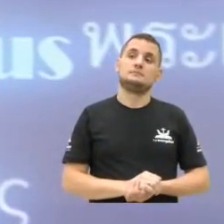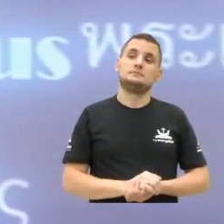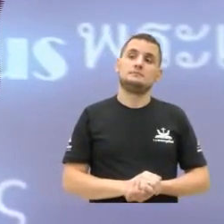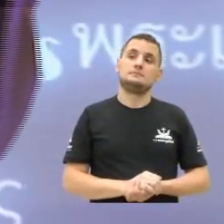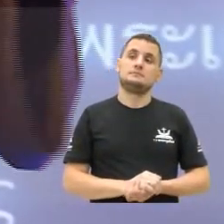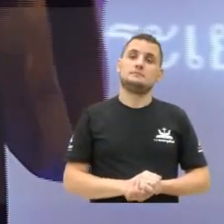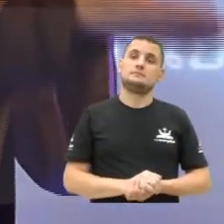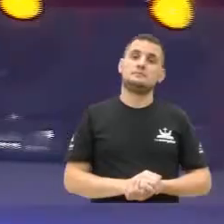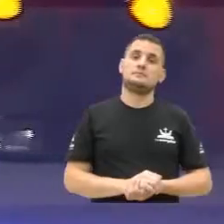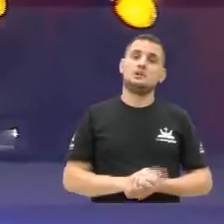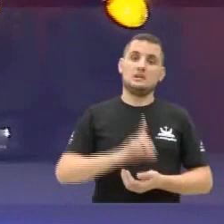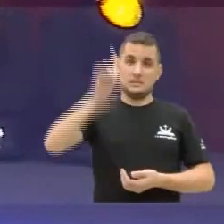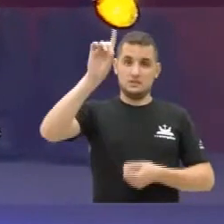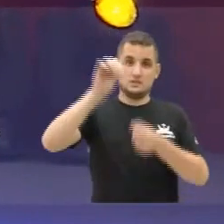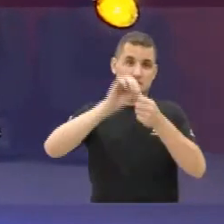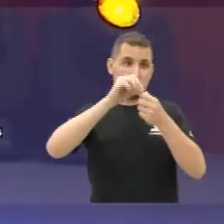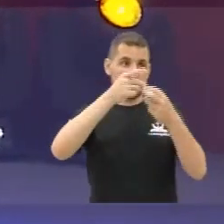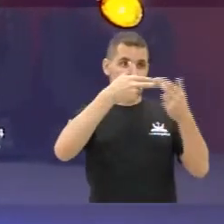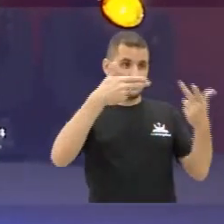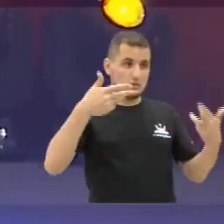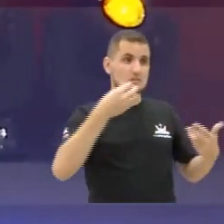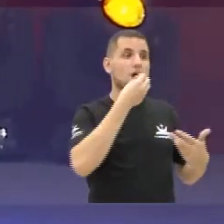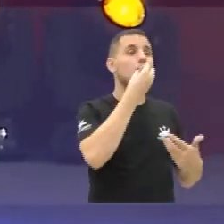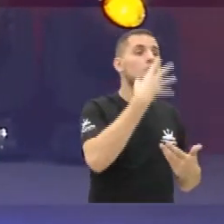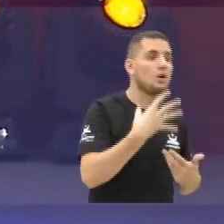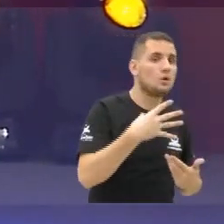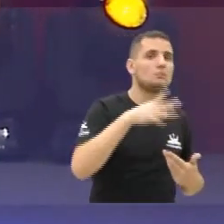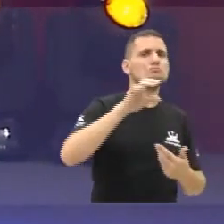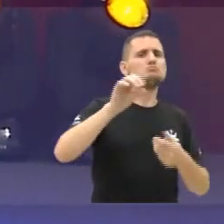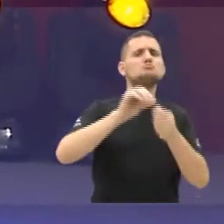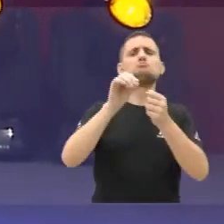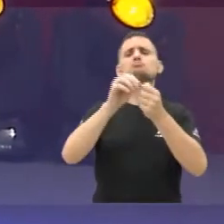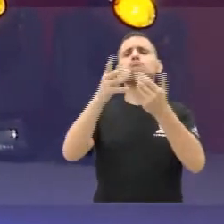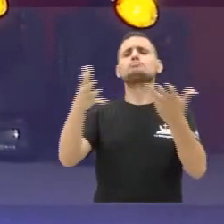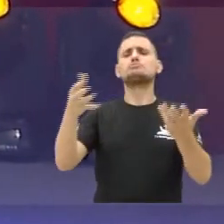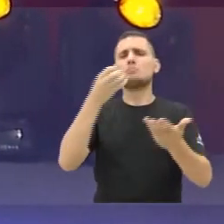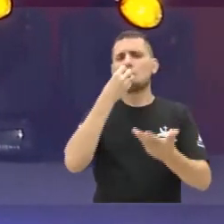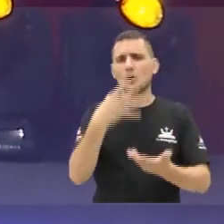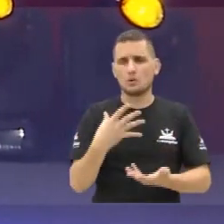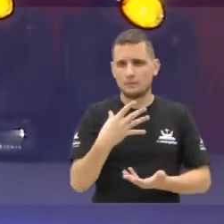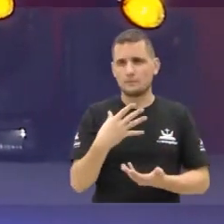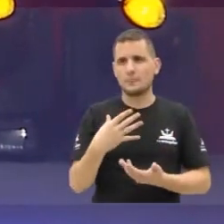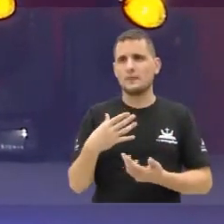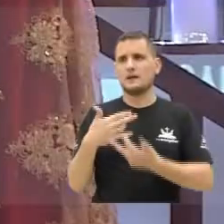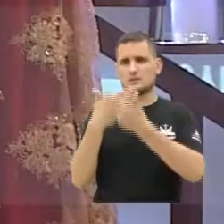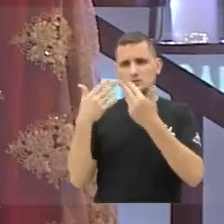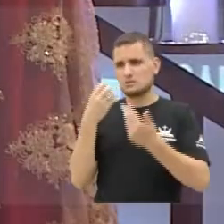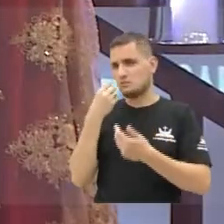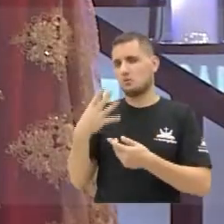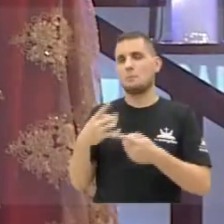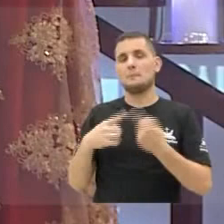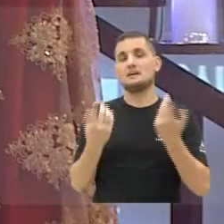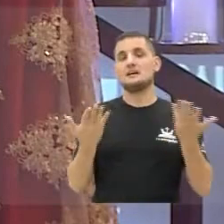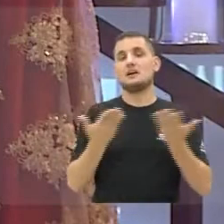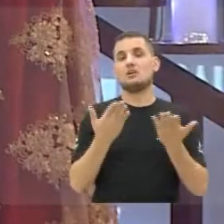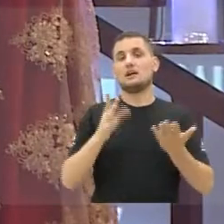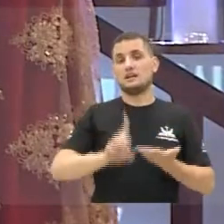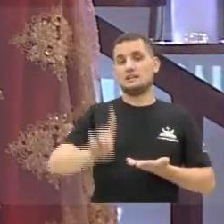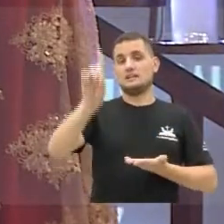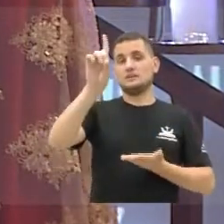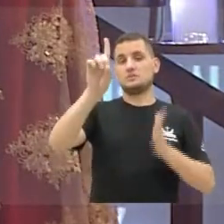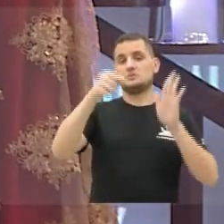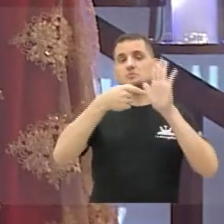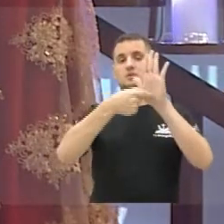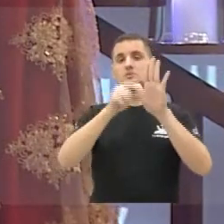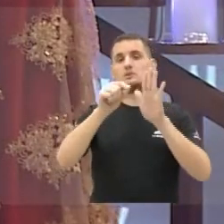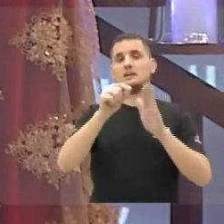Deus fez algo e era bom. Deus fez algo e era bom. Deus fez algo e era muito bom. Mas agora Ele está dizendo: não